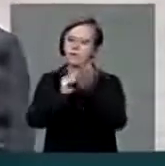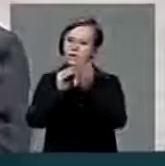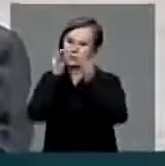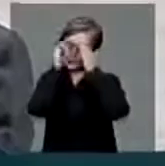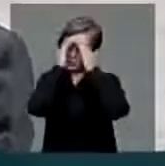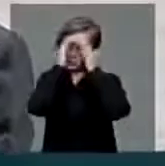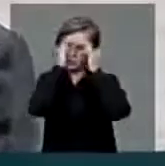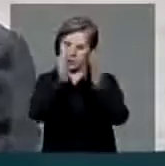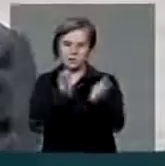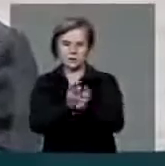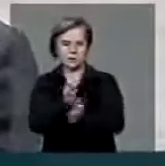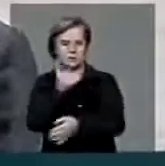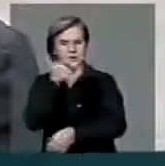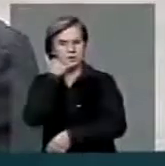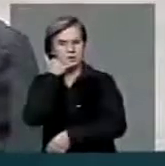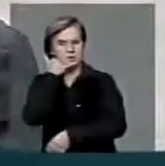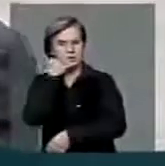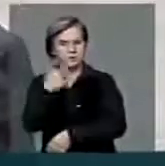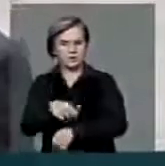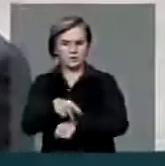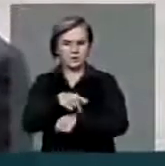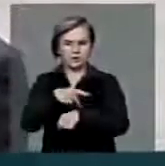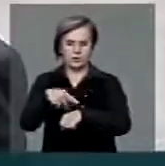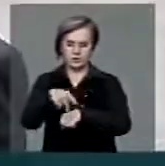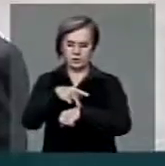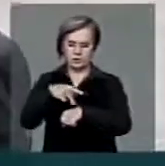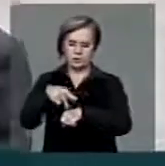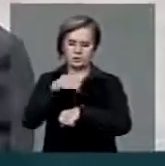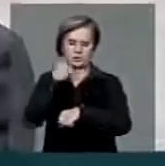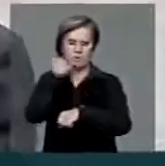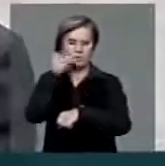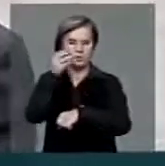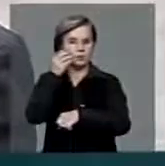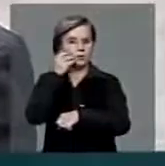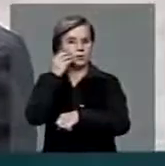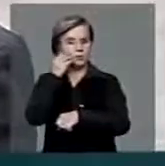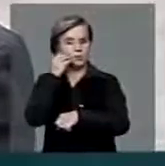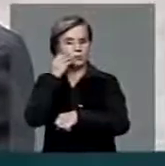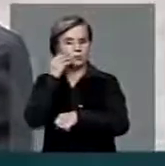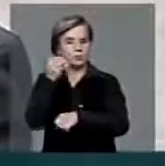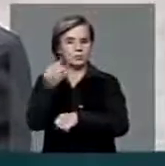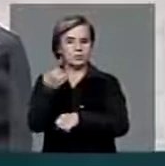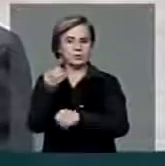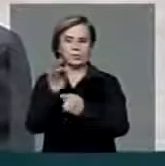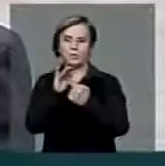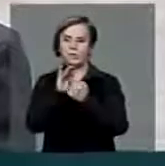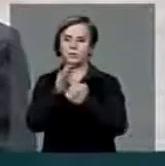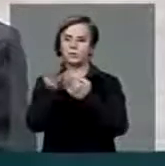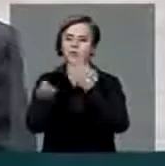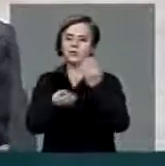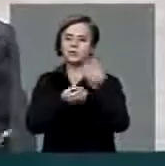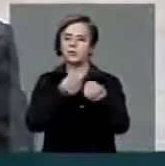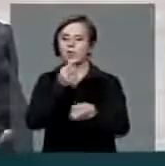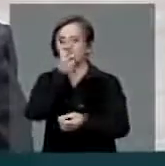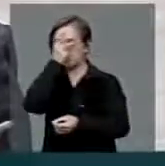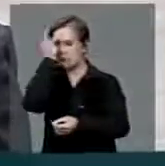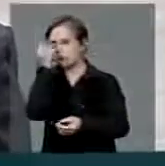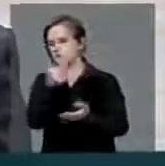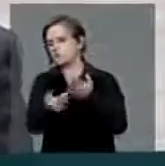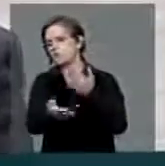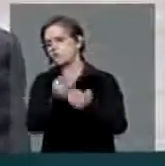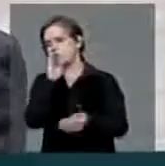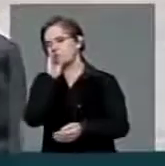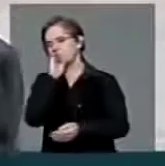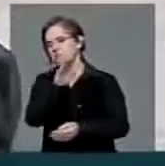da telefonia neste país, da telefonia só de celular, mostrando o quanto as pessoas não dão bola nem